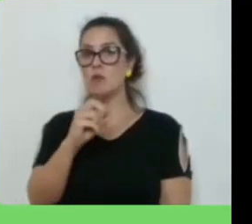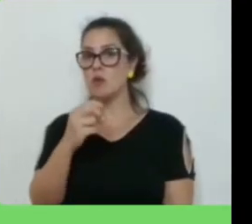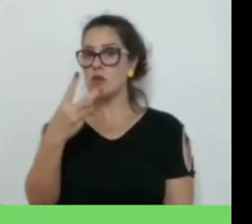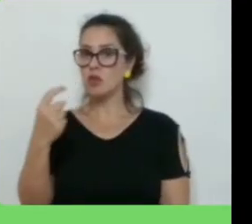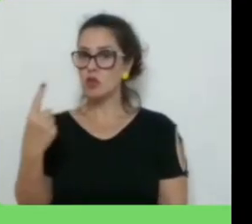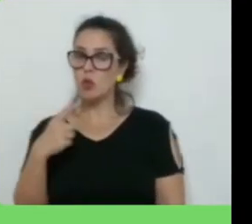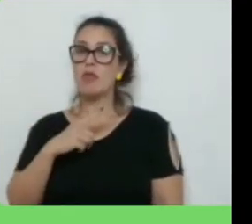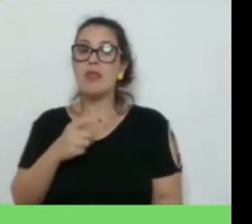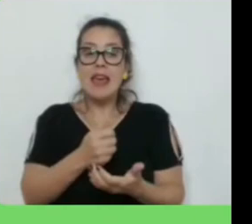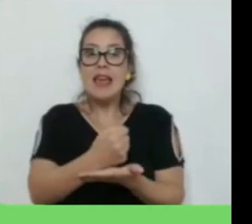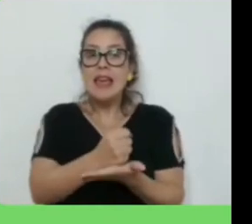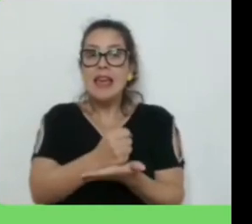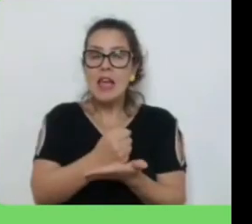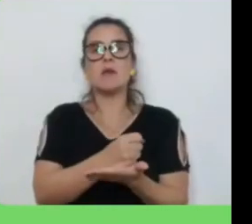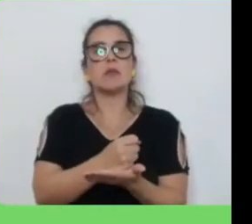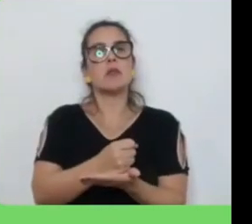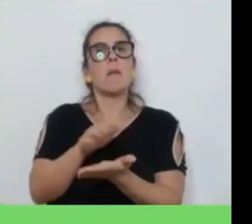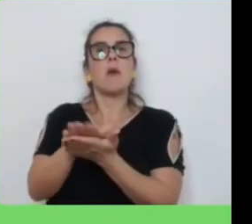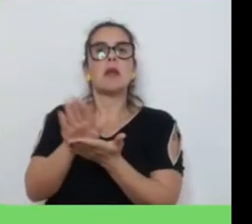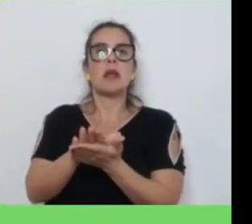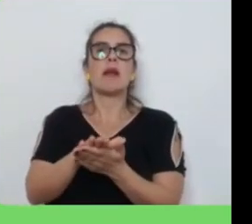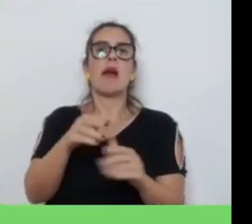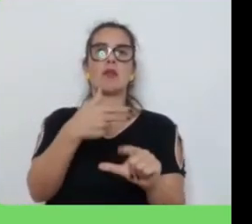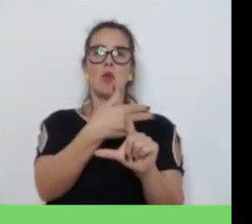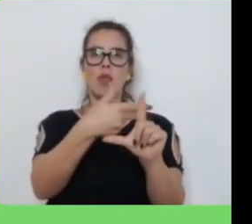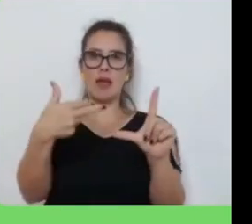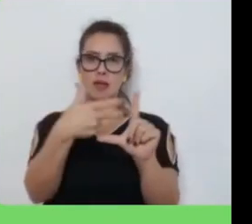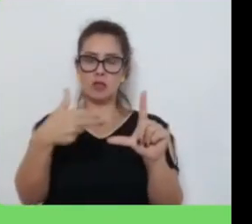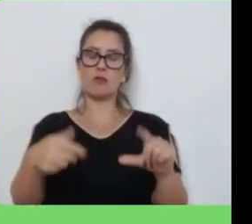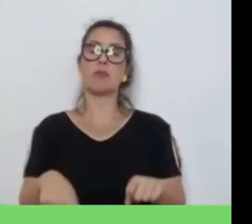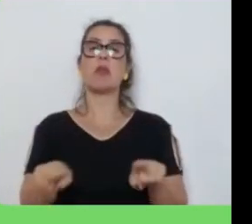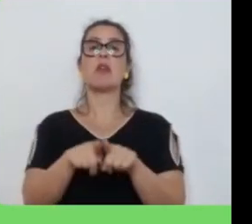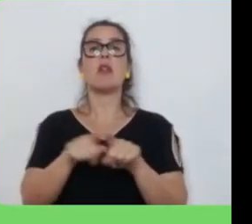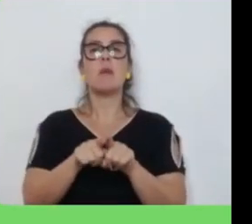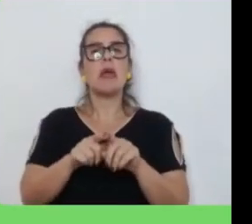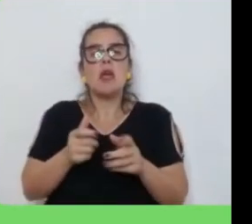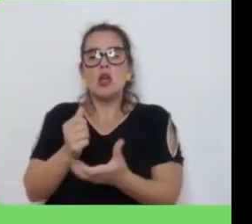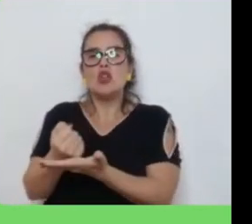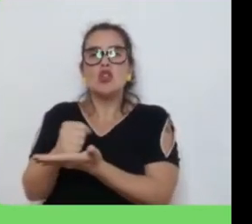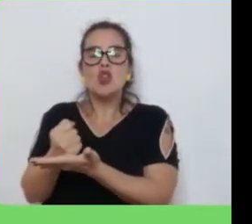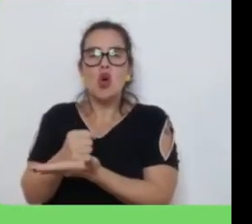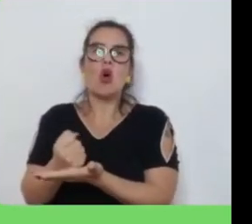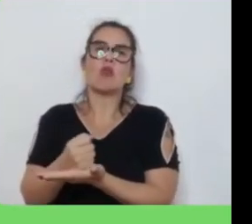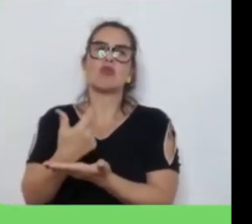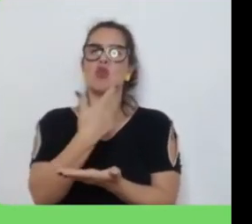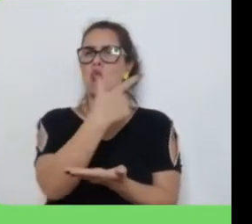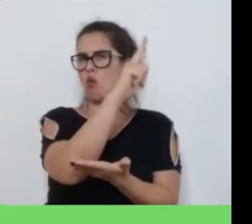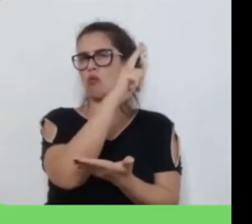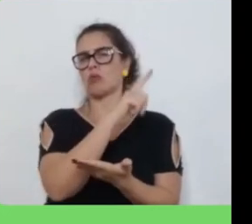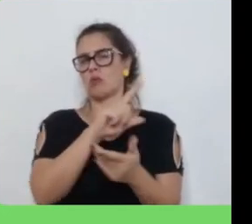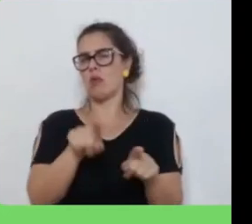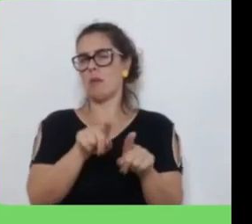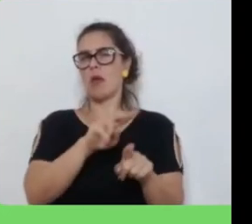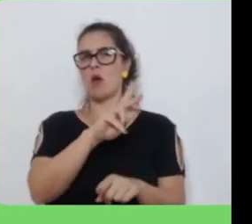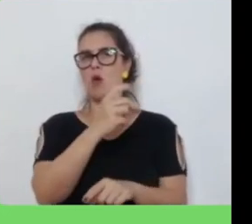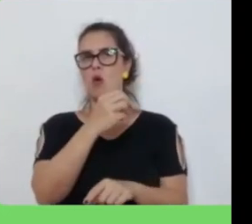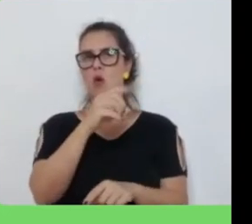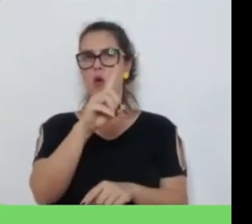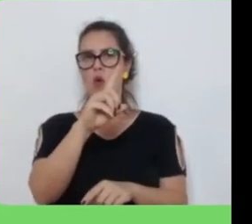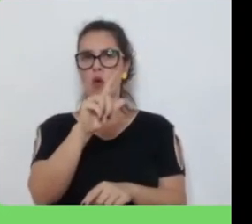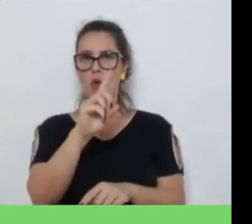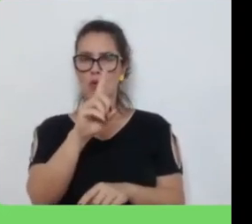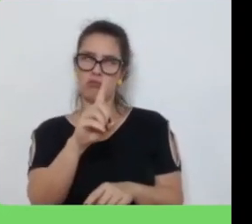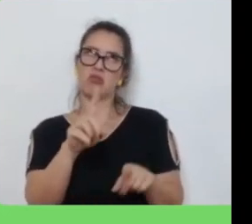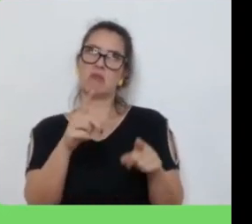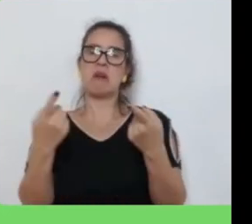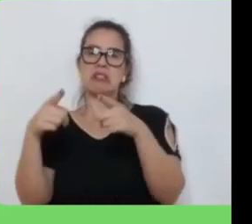nesse mesmo período se eu não me engano eu acho que também jogos da behold Studios também estavam sendo desenvolvidos em parceria com a